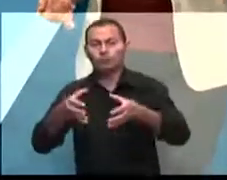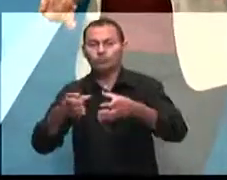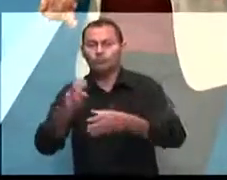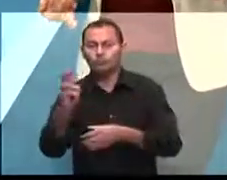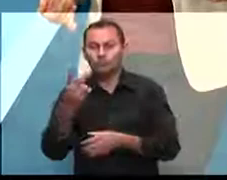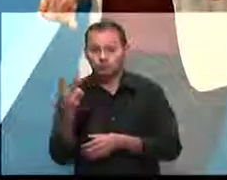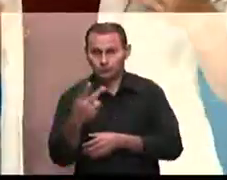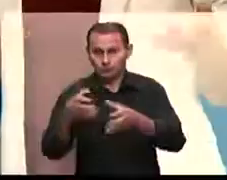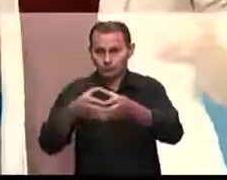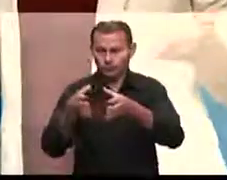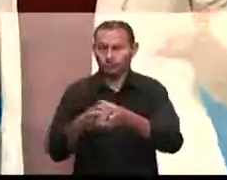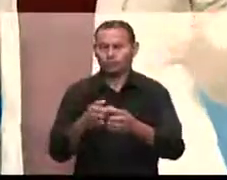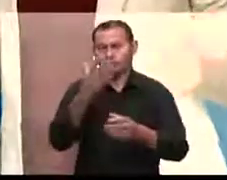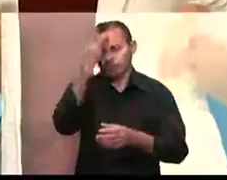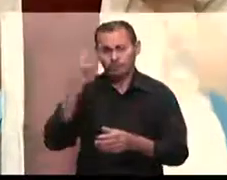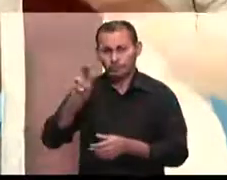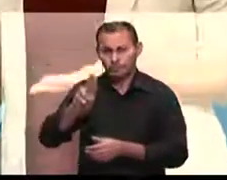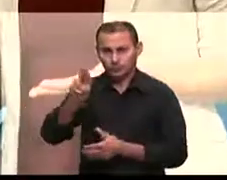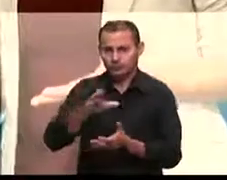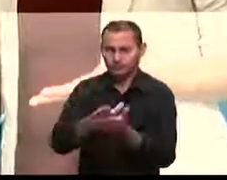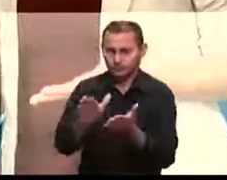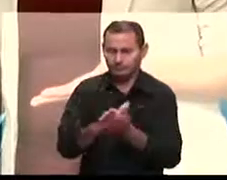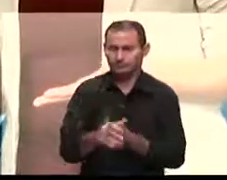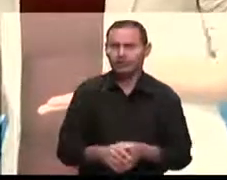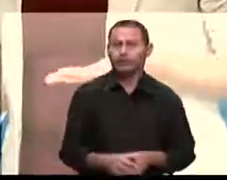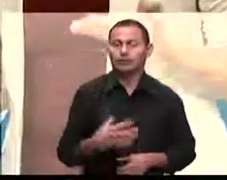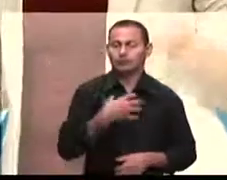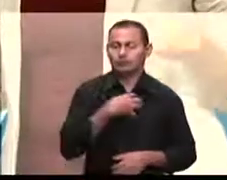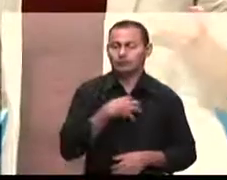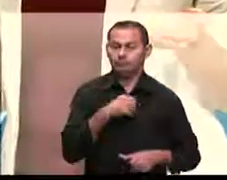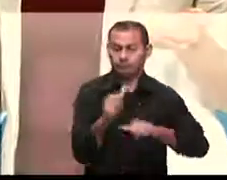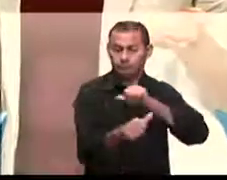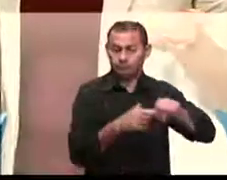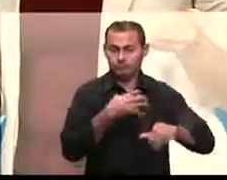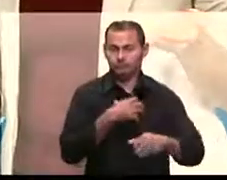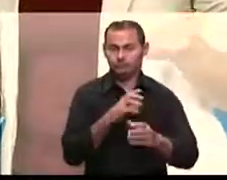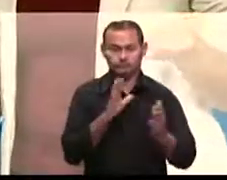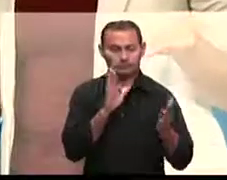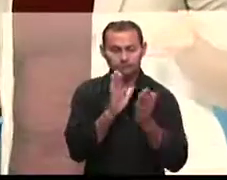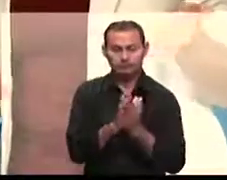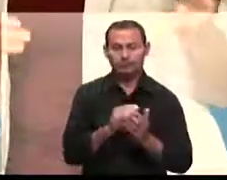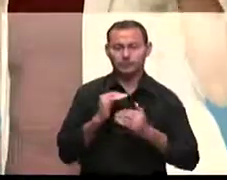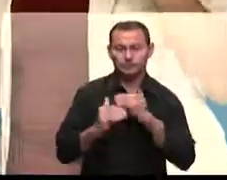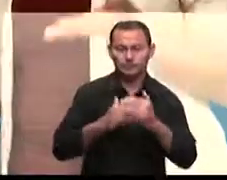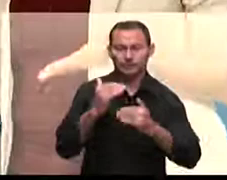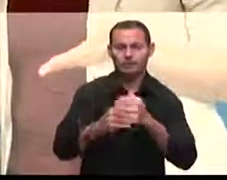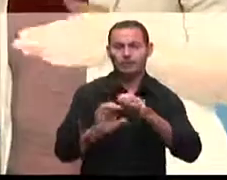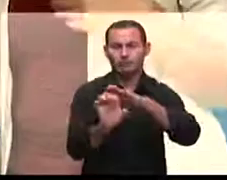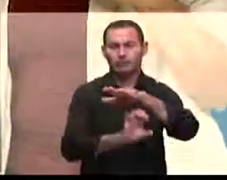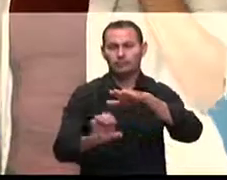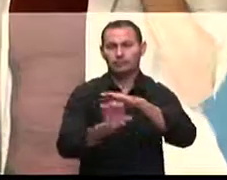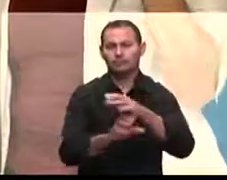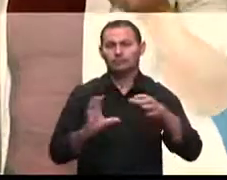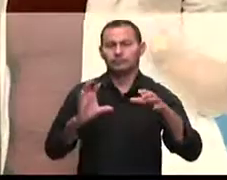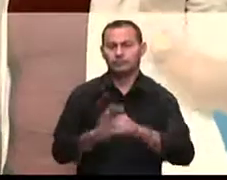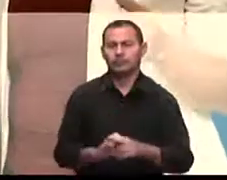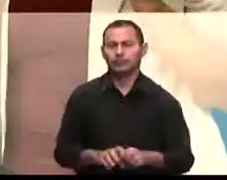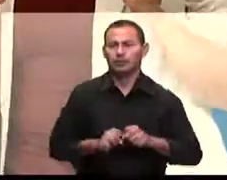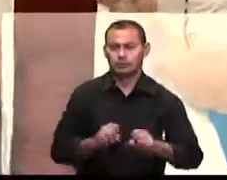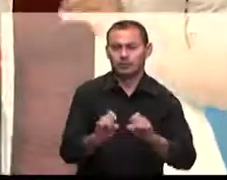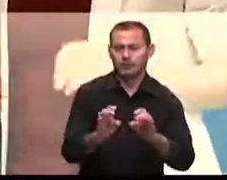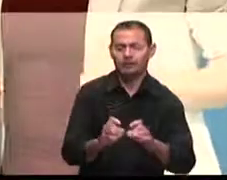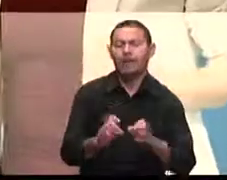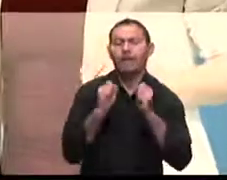de consumidores. Dessa maneira, mudanças de comportamento que podem causar impactos no desempenho de uma empresa com relação ao